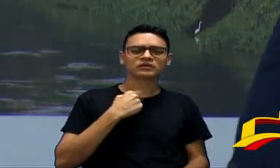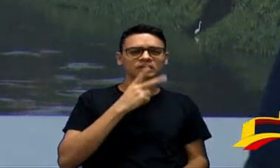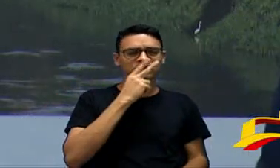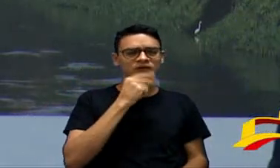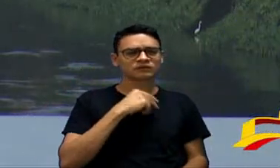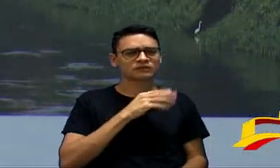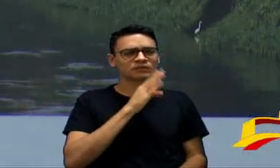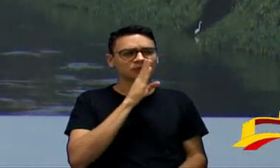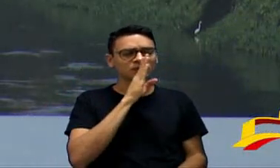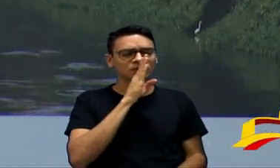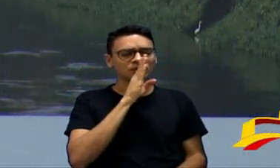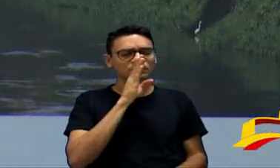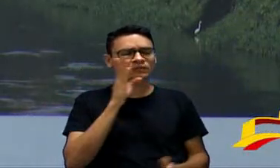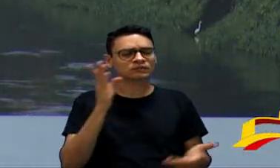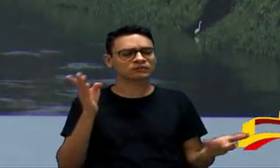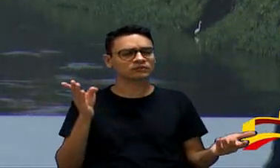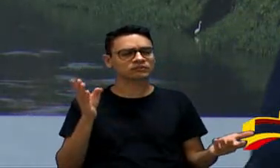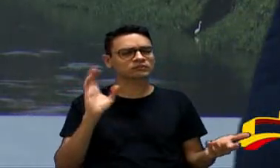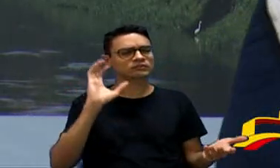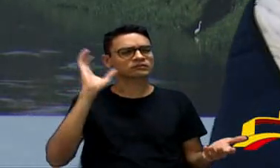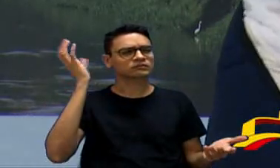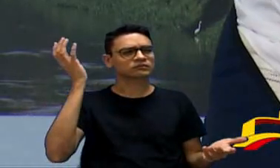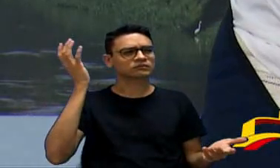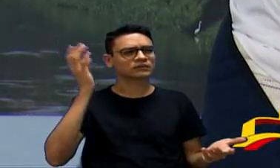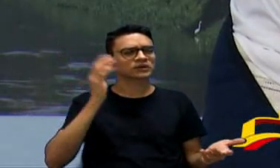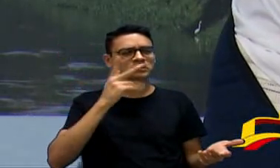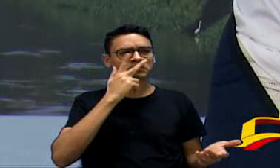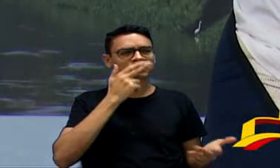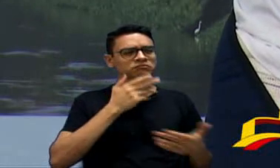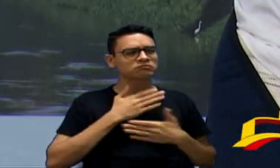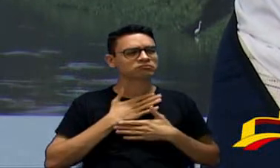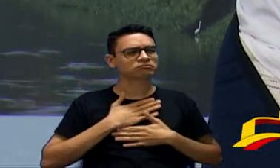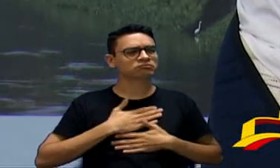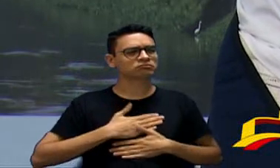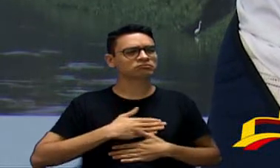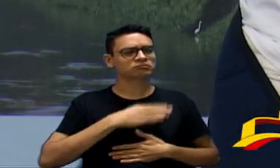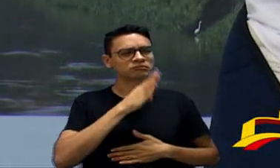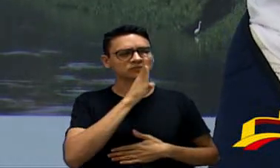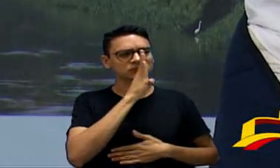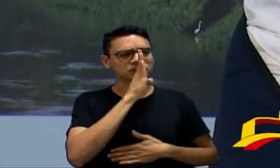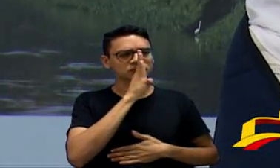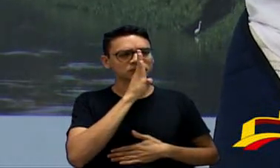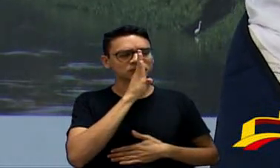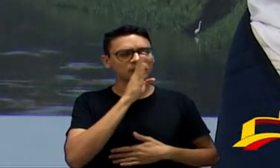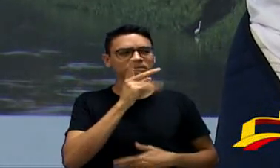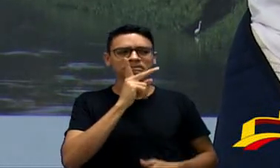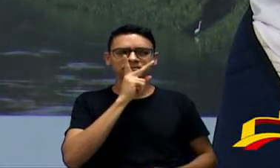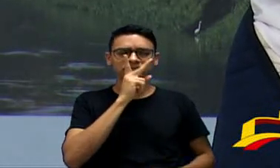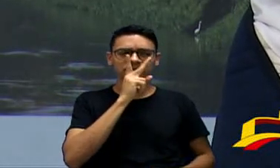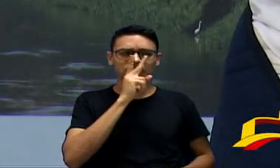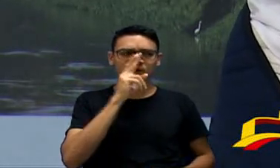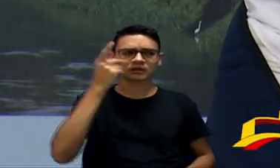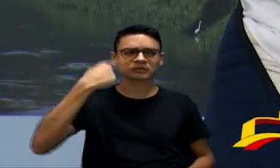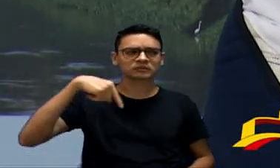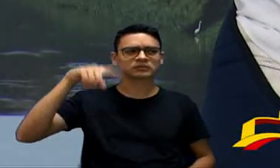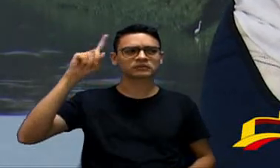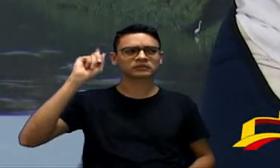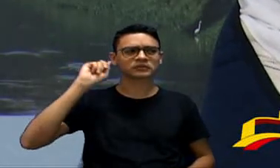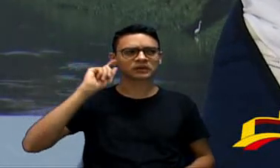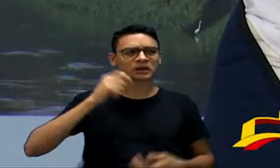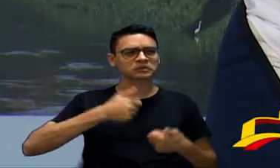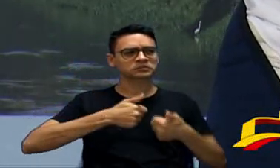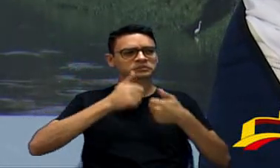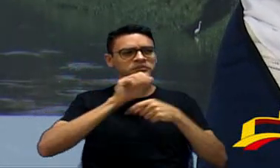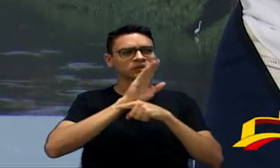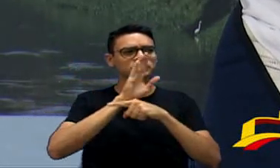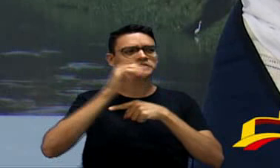na sessão, você anda muito quieto. Será que a outra legislatura era mais